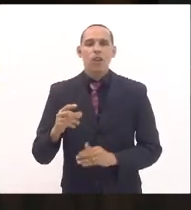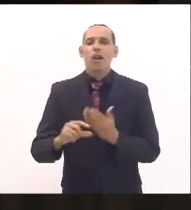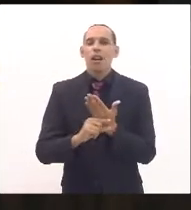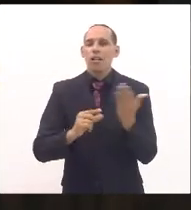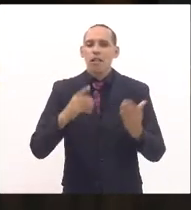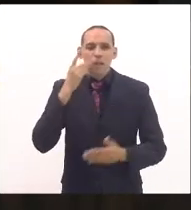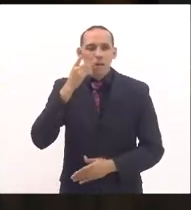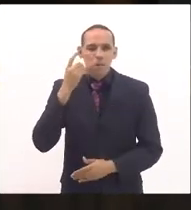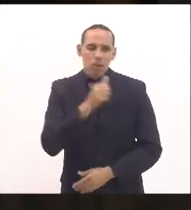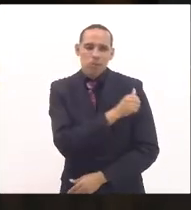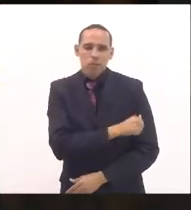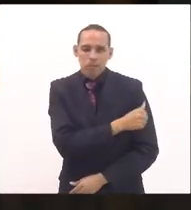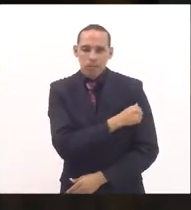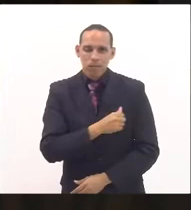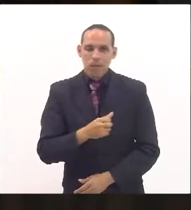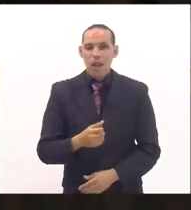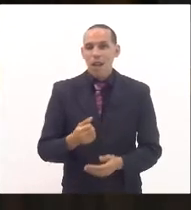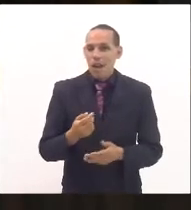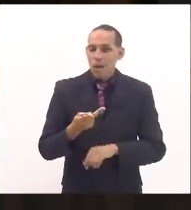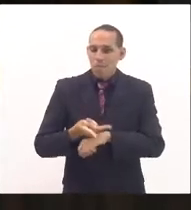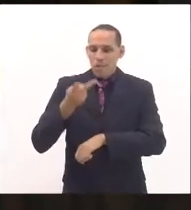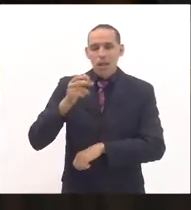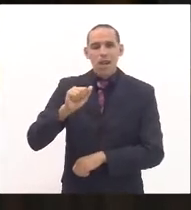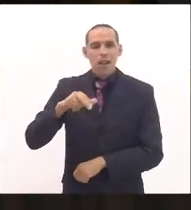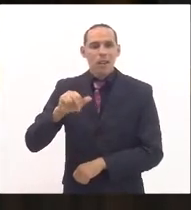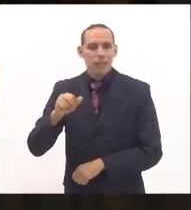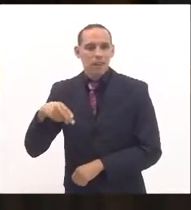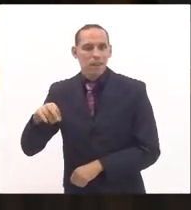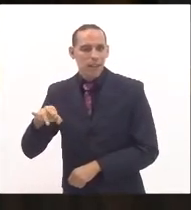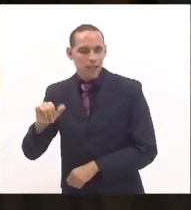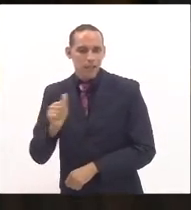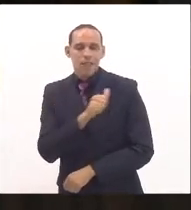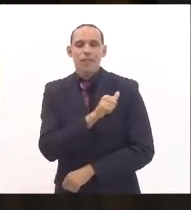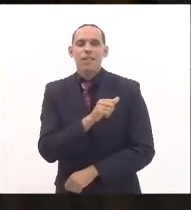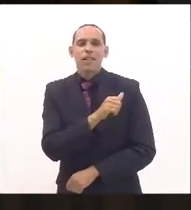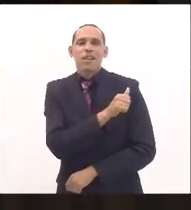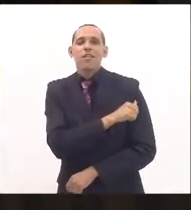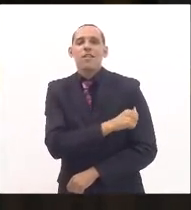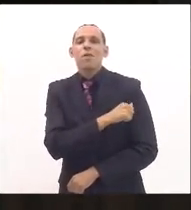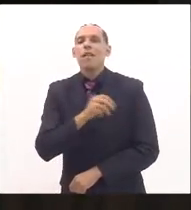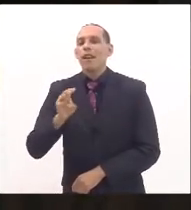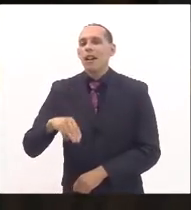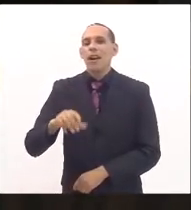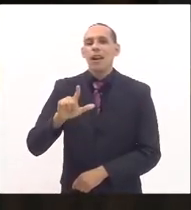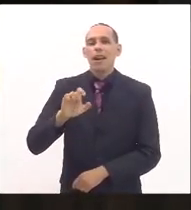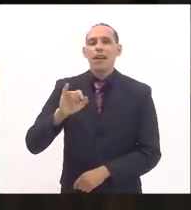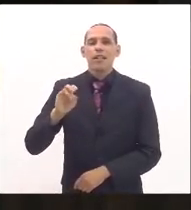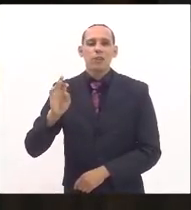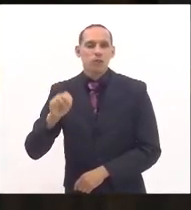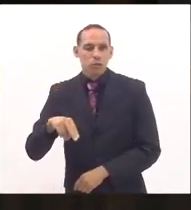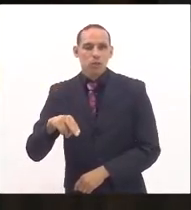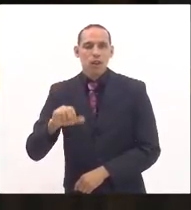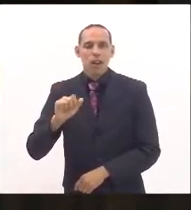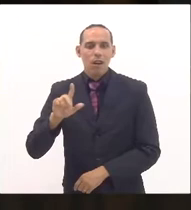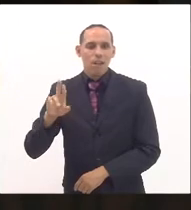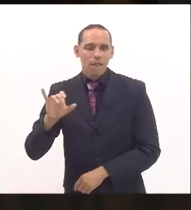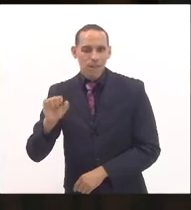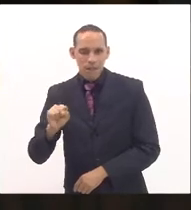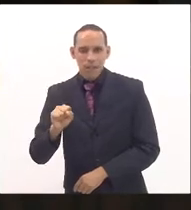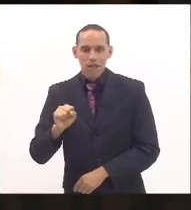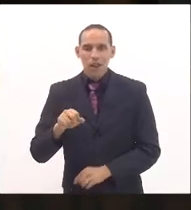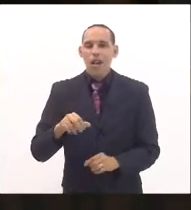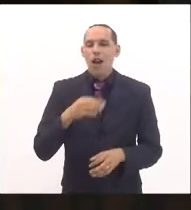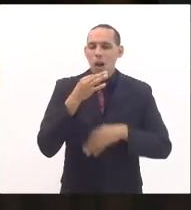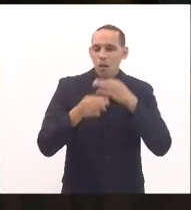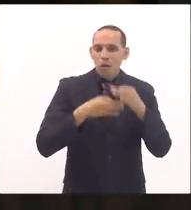que concede o prêmio Ana Nery da Saúde ao ilustríssimo enfermeiro Leilton Alves Coelho. Pareceres das comissões normas